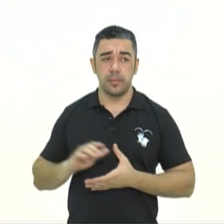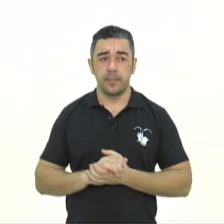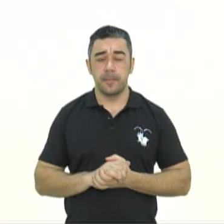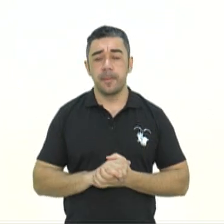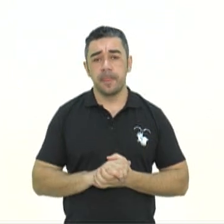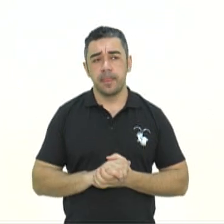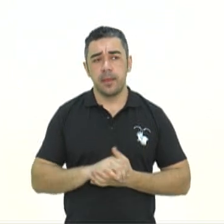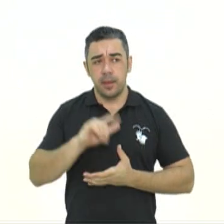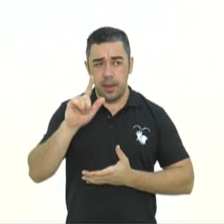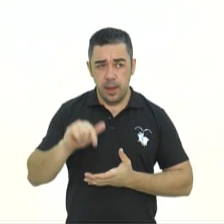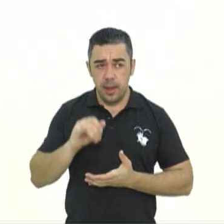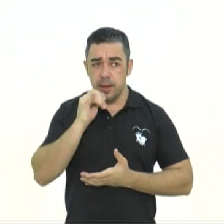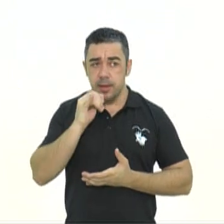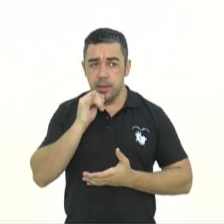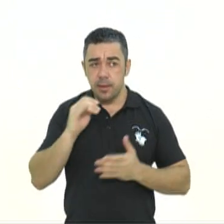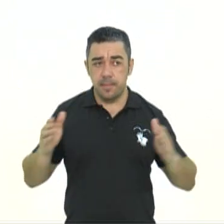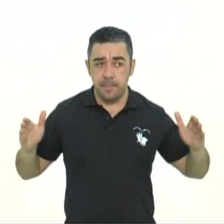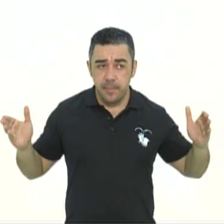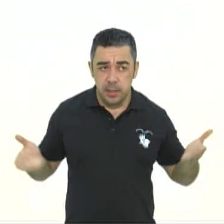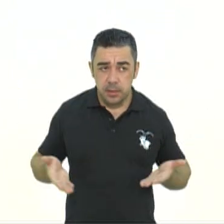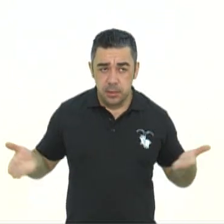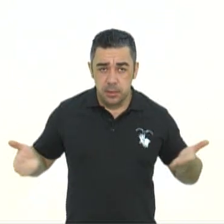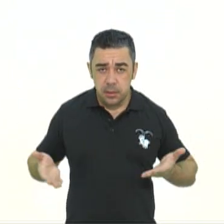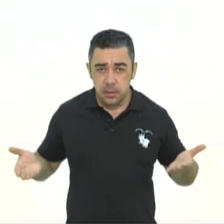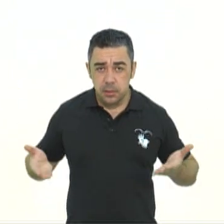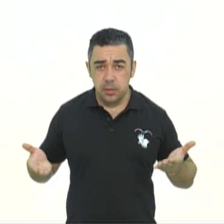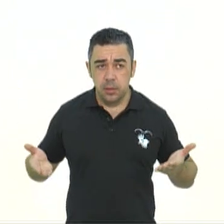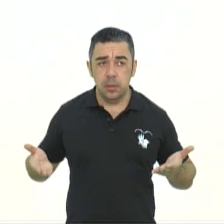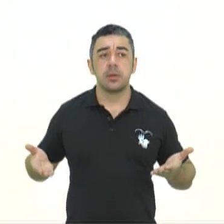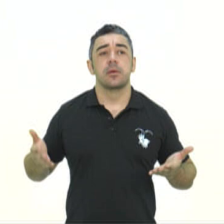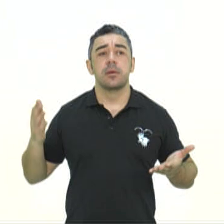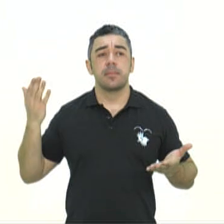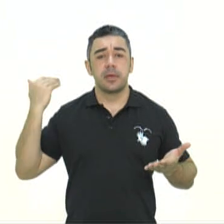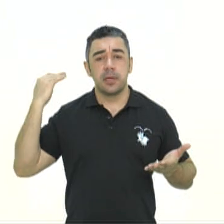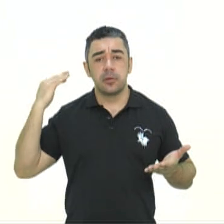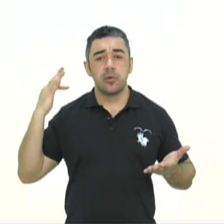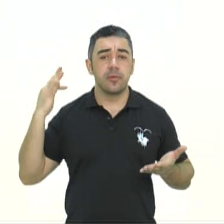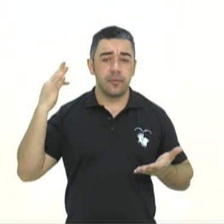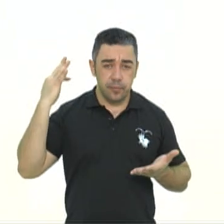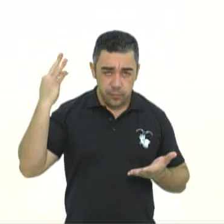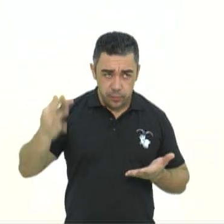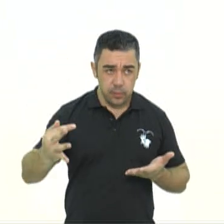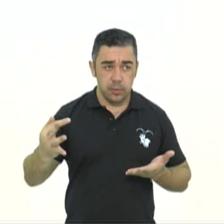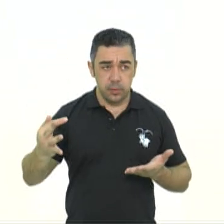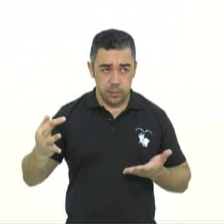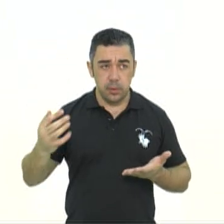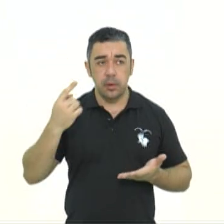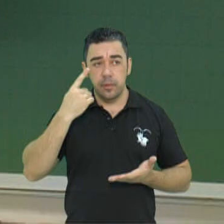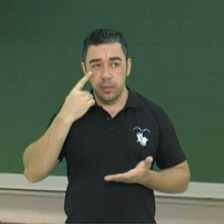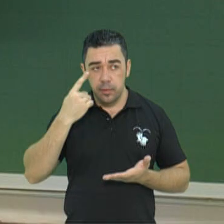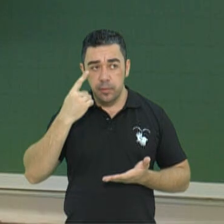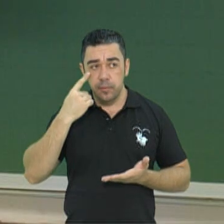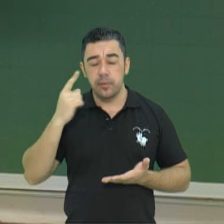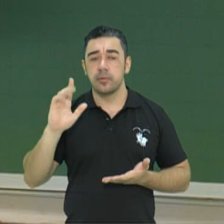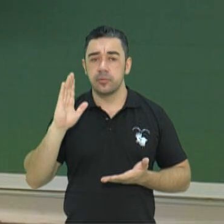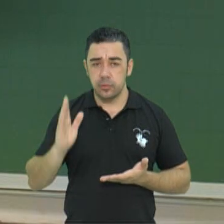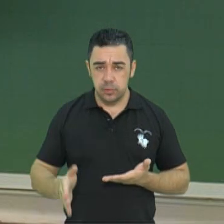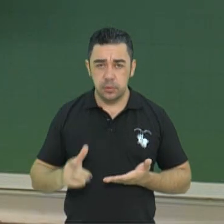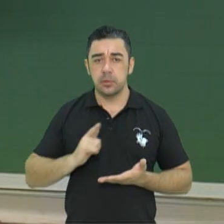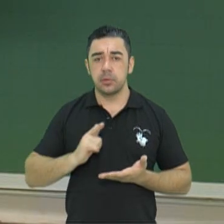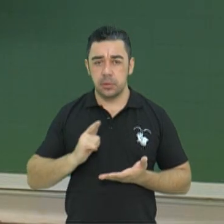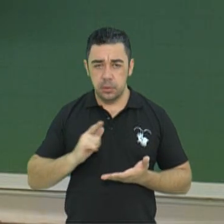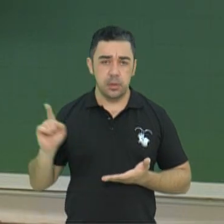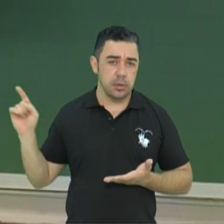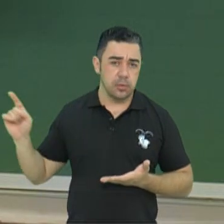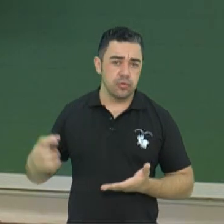expressa um fato presente, passado ou futuro. Então, nós já vimos aqui, né, que